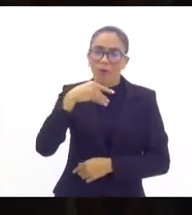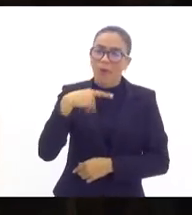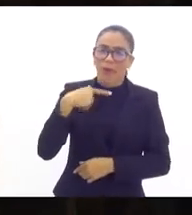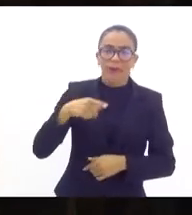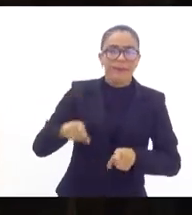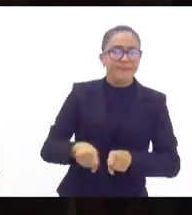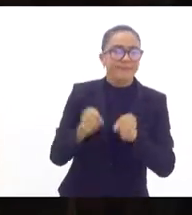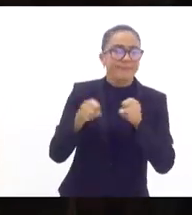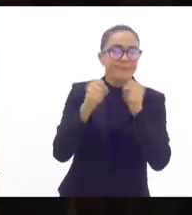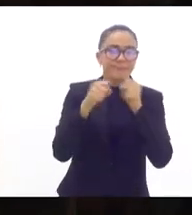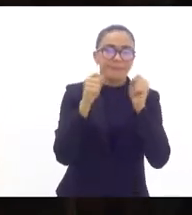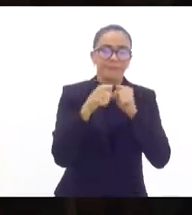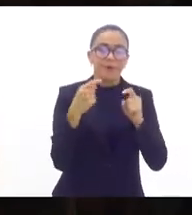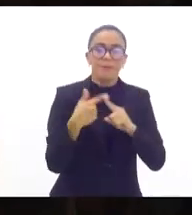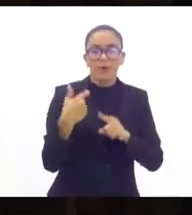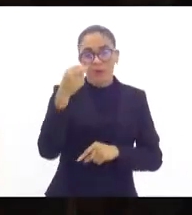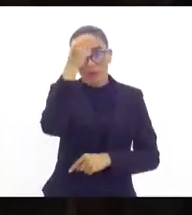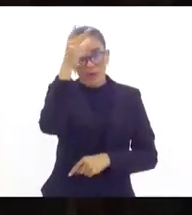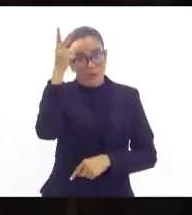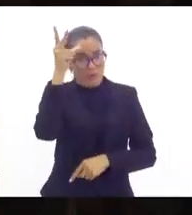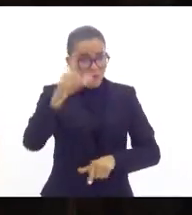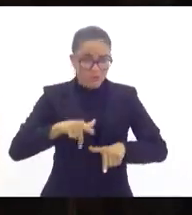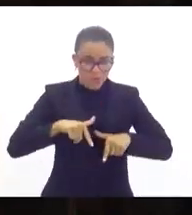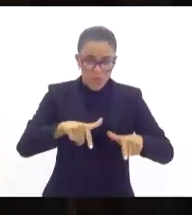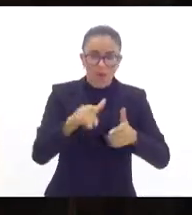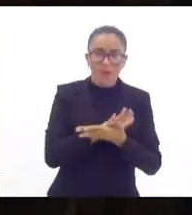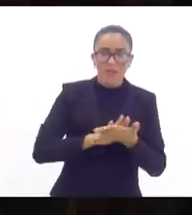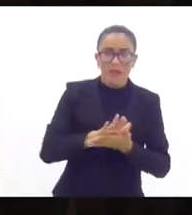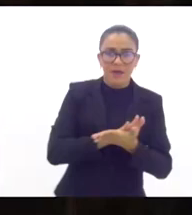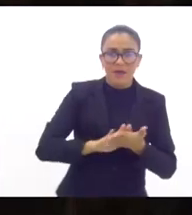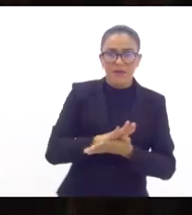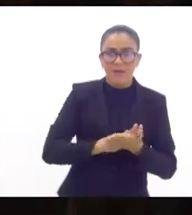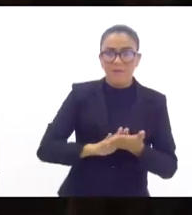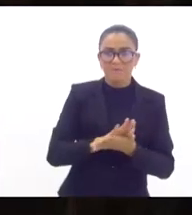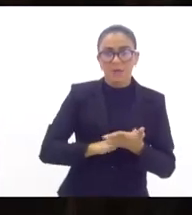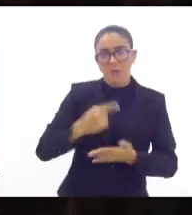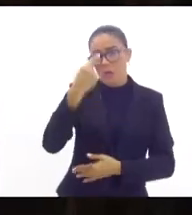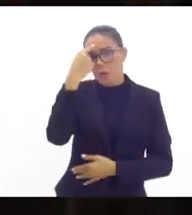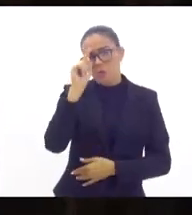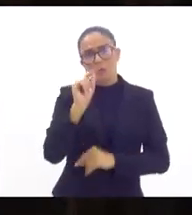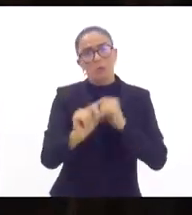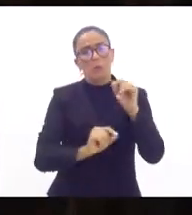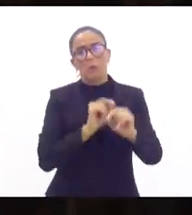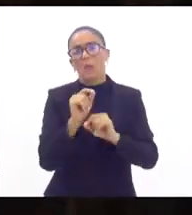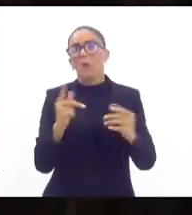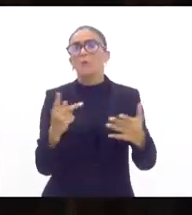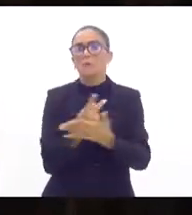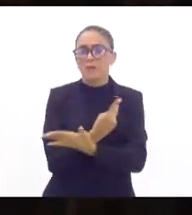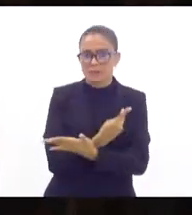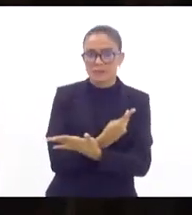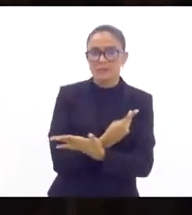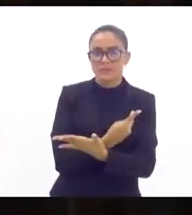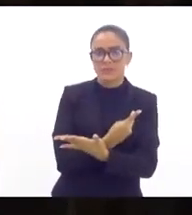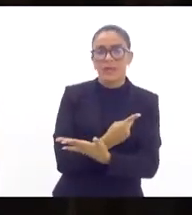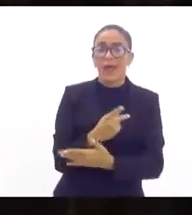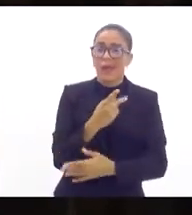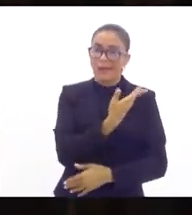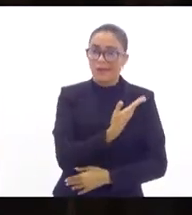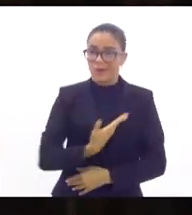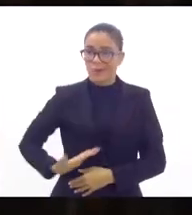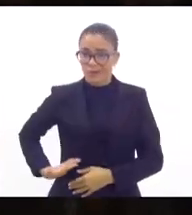porque a prefeitura é inoperante é ineficiente eu não sei qual é o que que acontece aí o governo